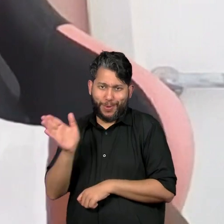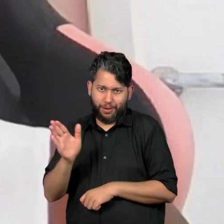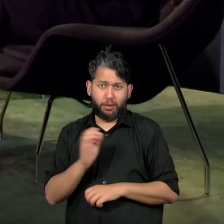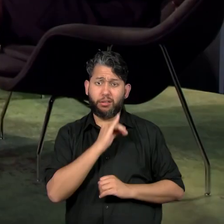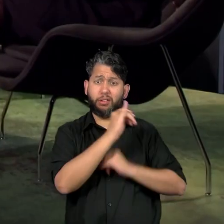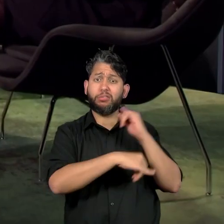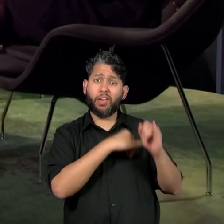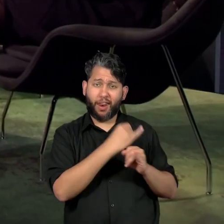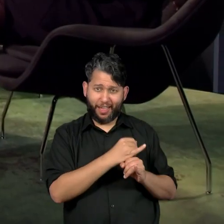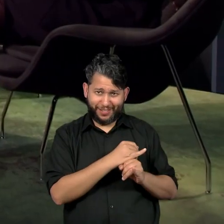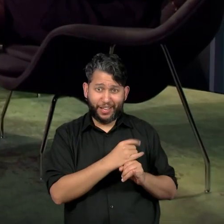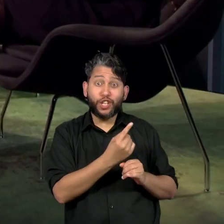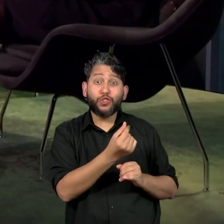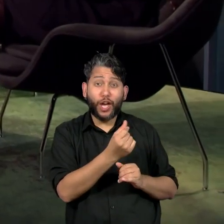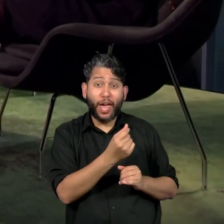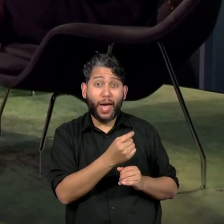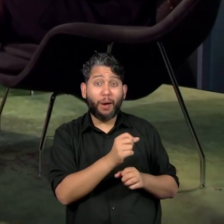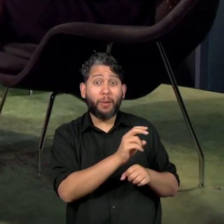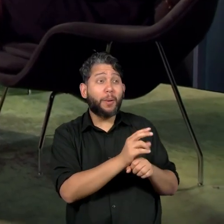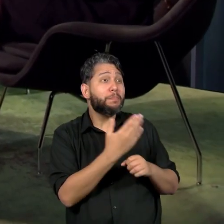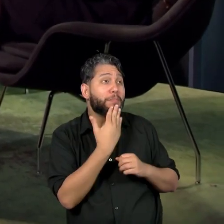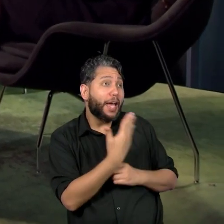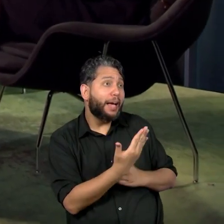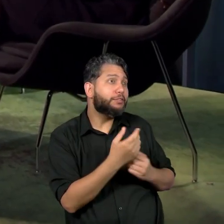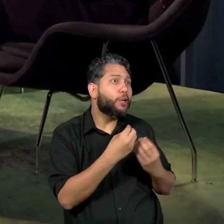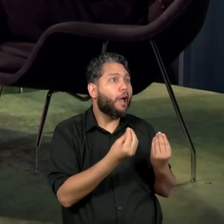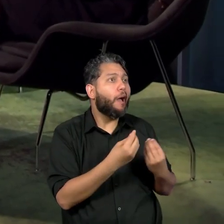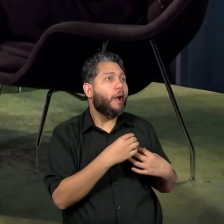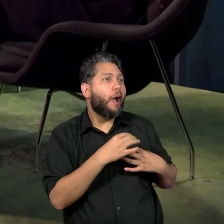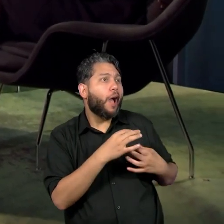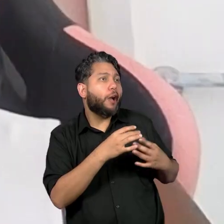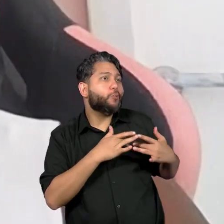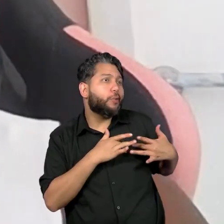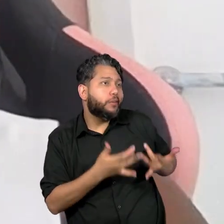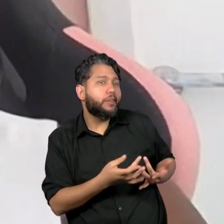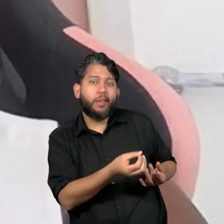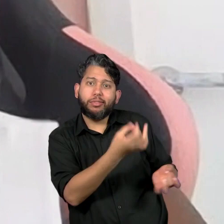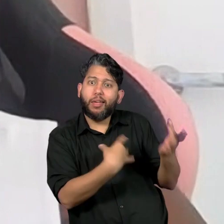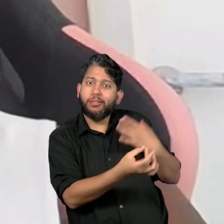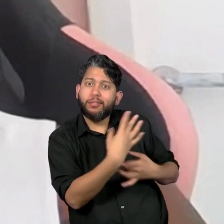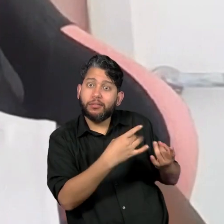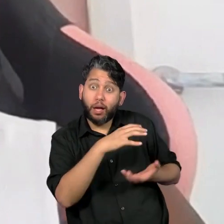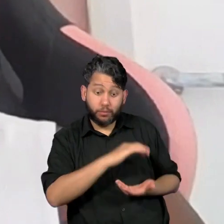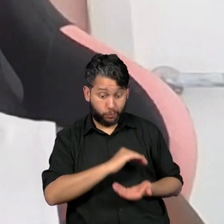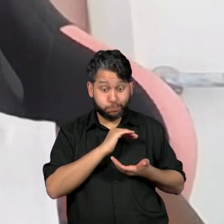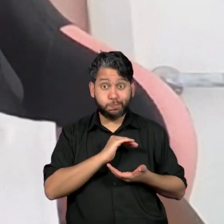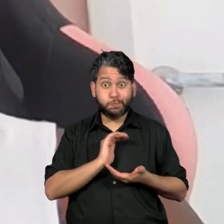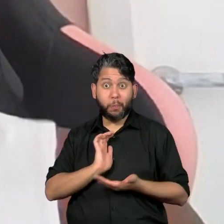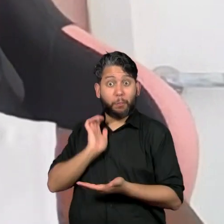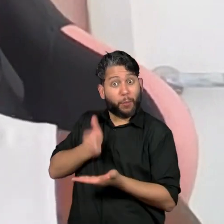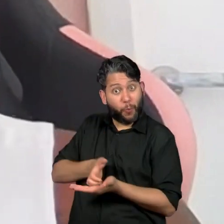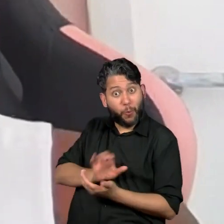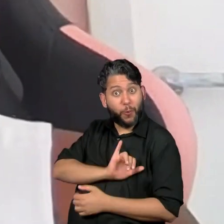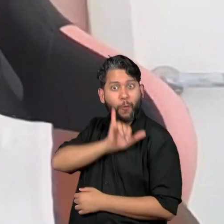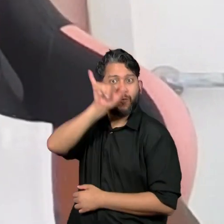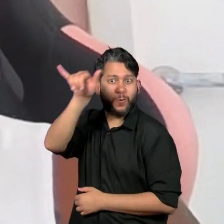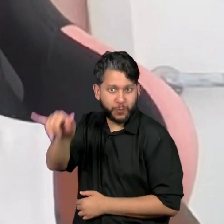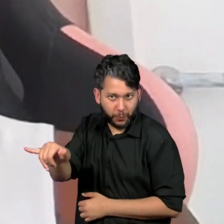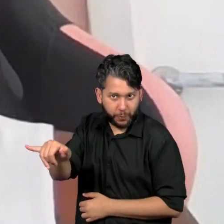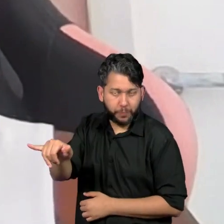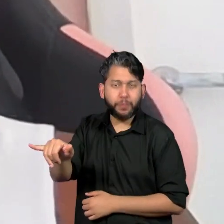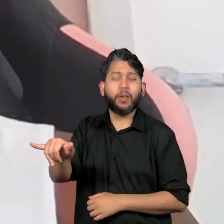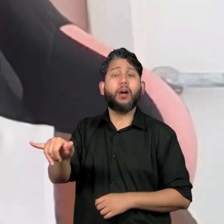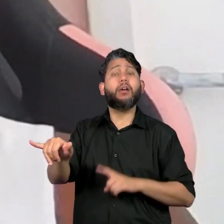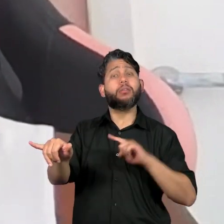na internet. E, com isso, eu consegui o valor para conseguir fazer a viagem. E quando eu voltei, eu fiquei muito com aquilo